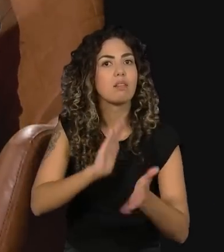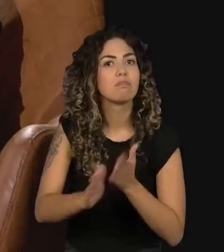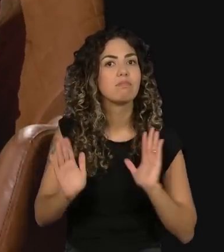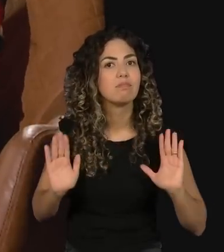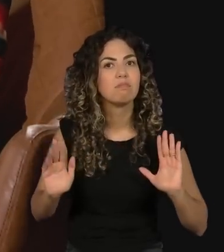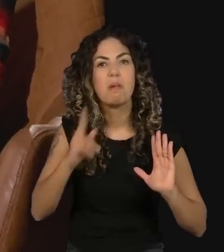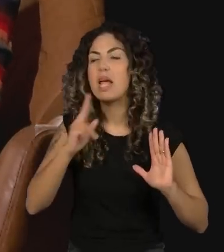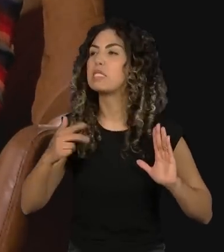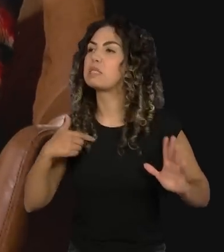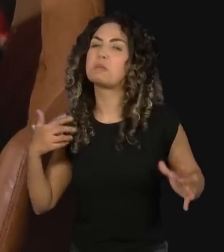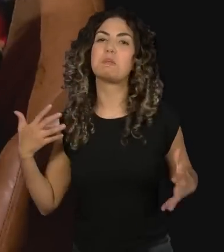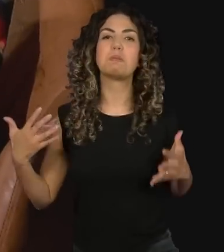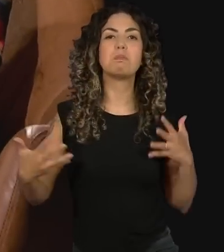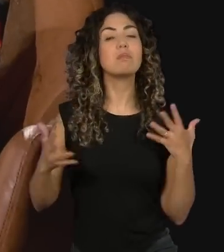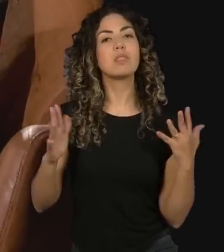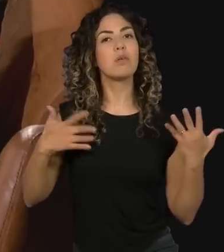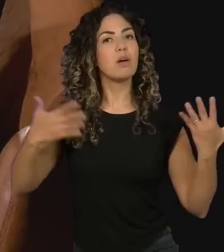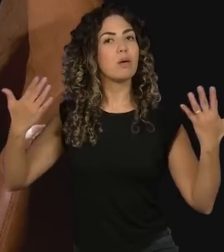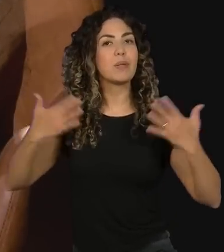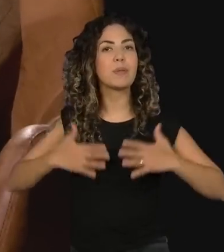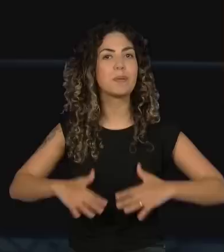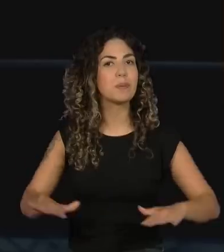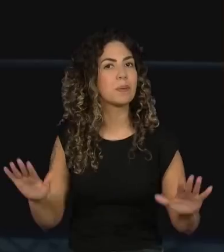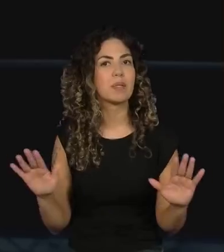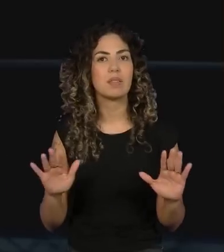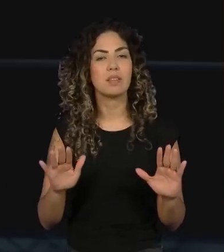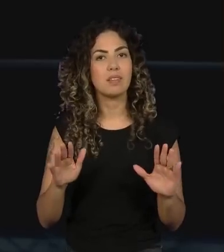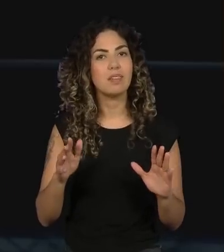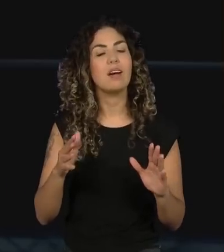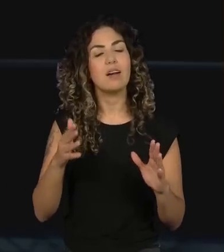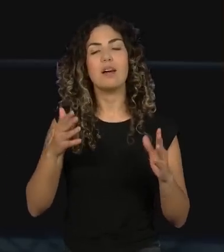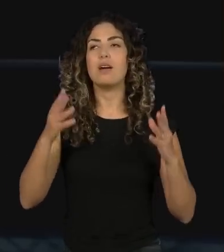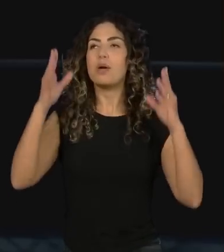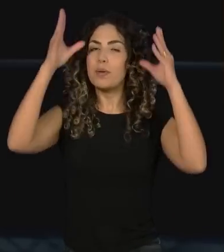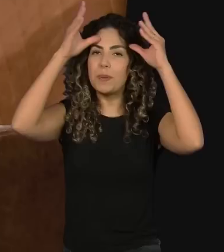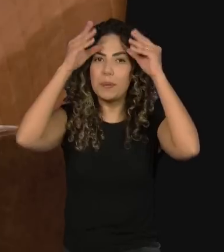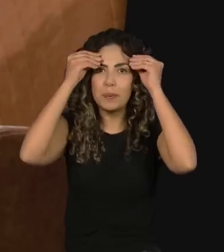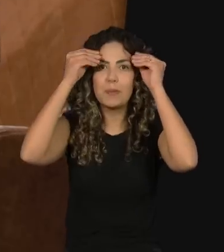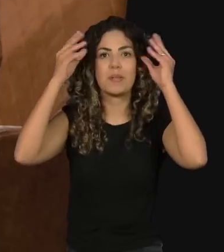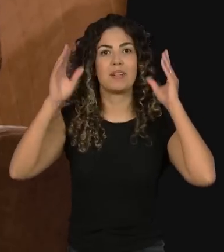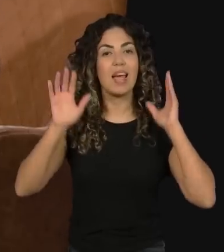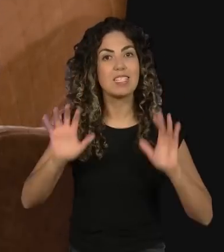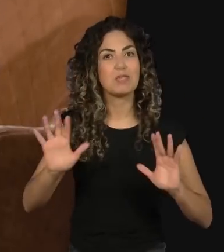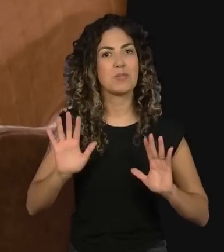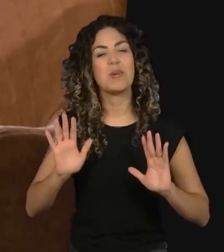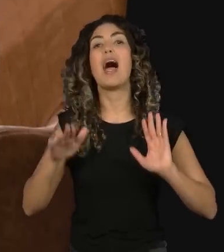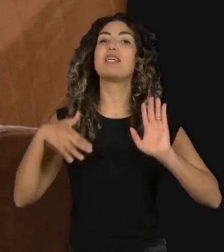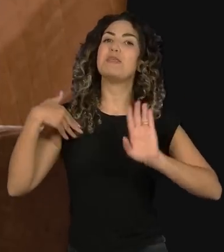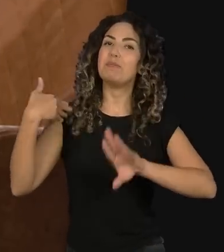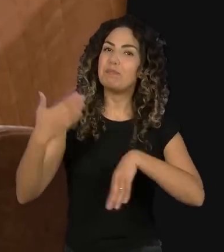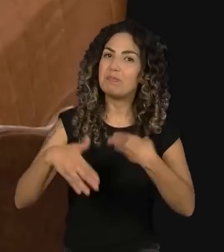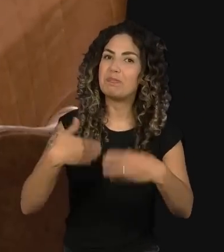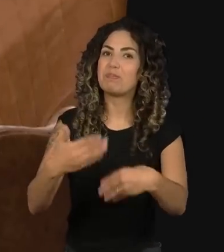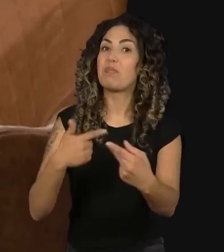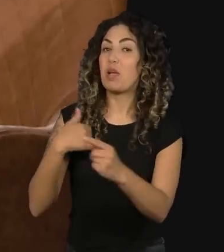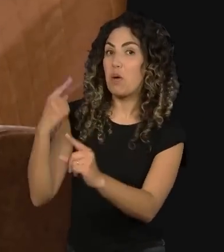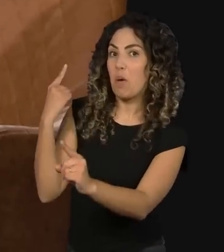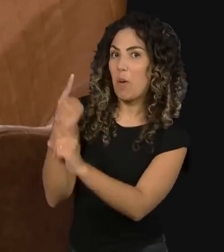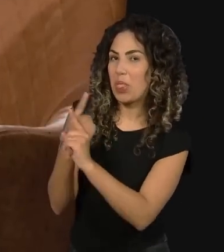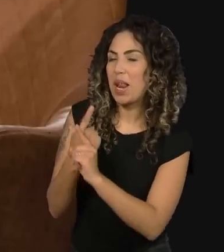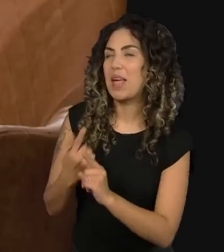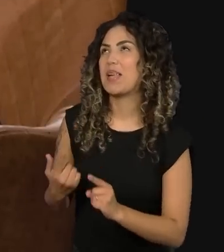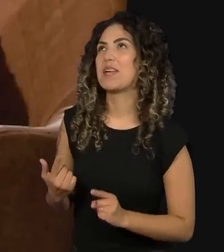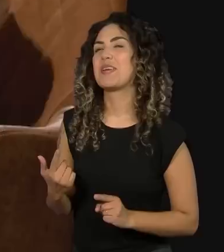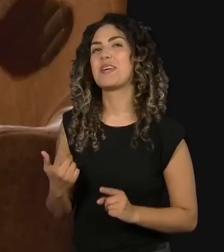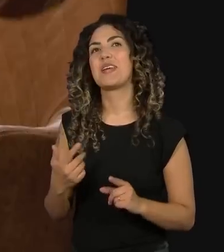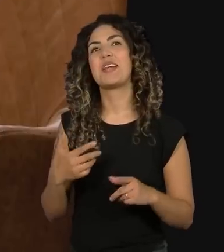e a gente, assim, pode começar e pode fazer alguma coisa. E aí, um dia nós nos encontramos, eu estava começando a adaptar ao